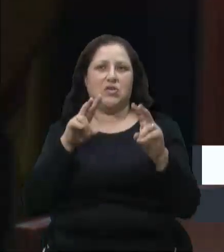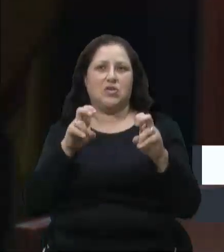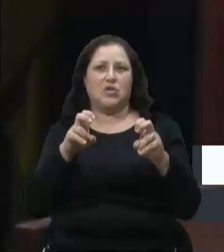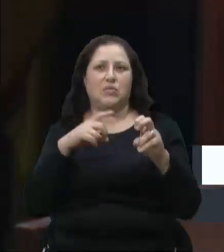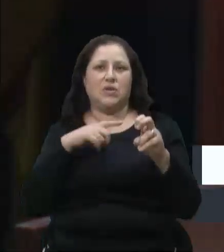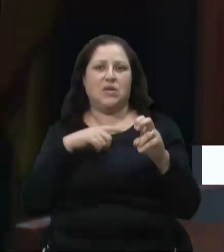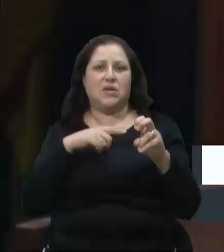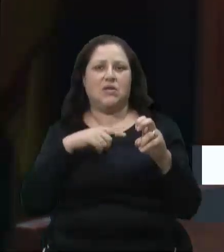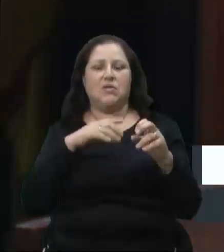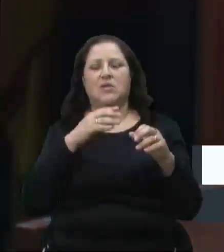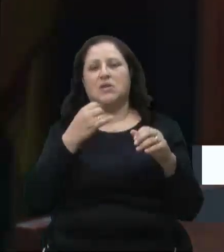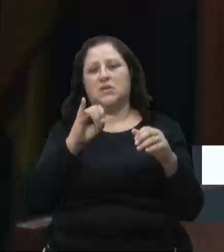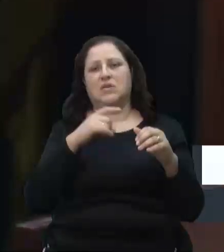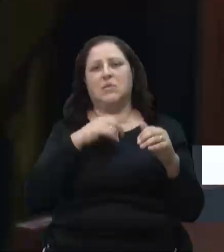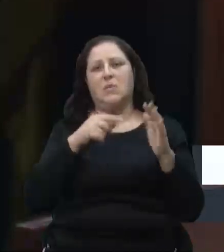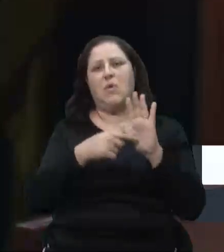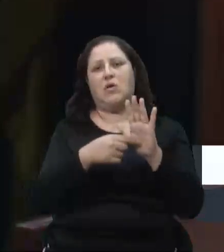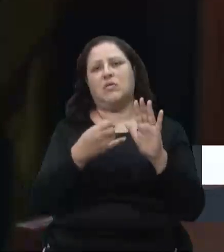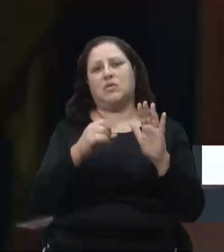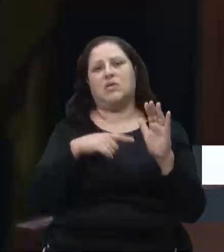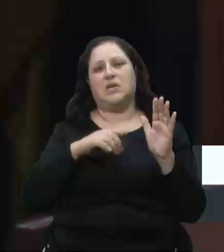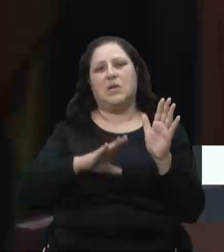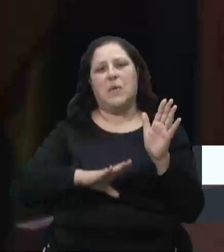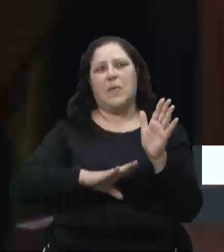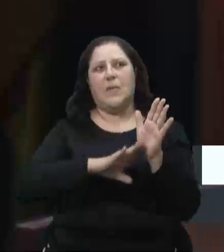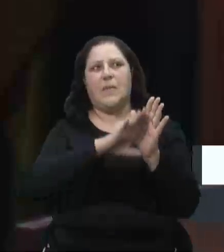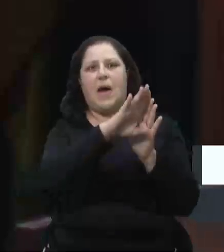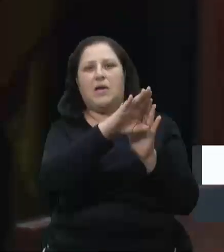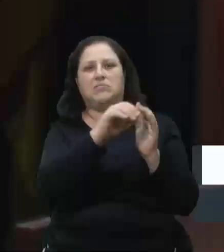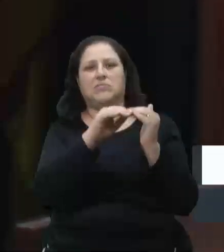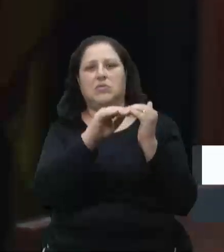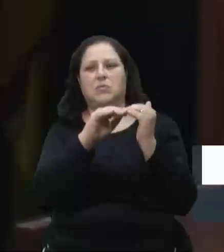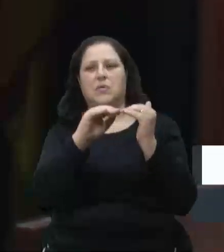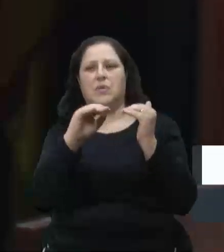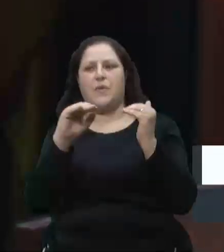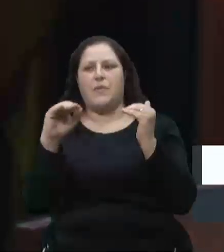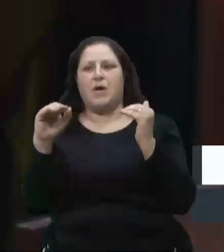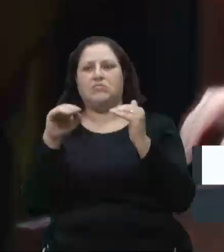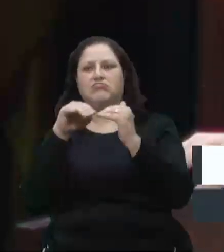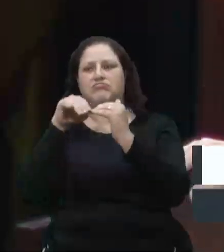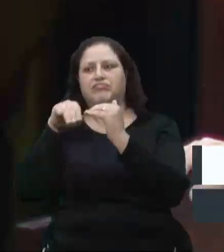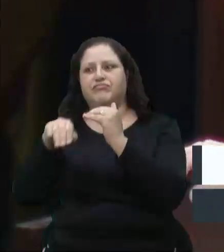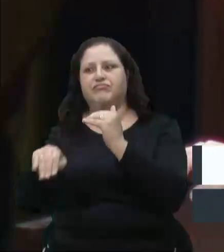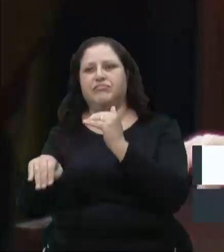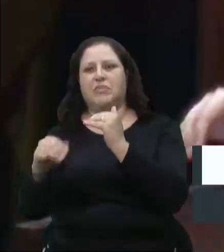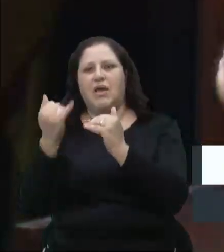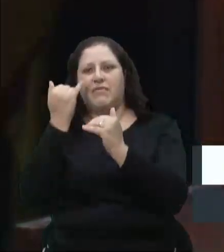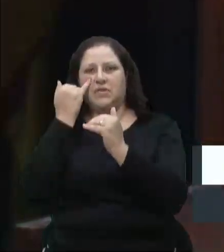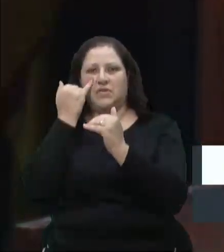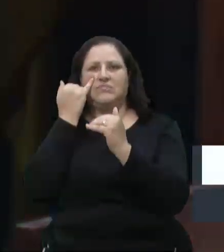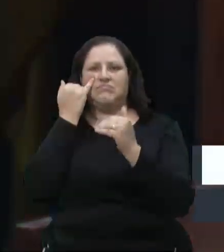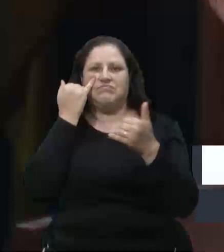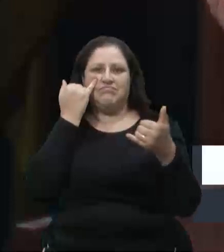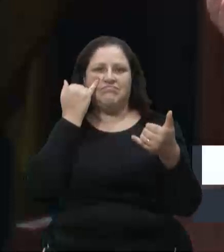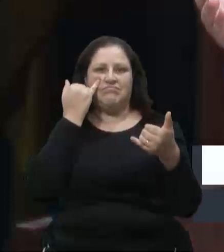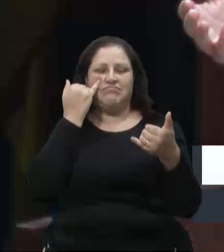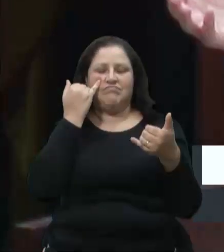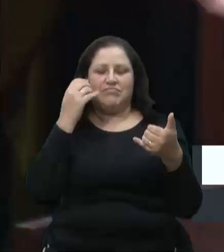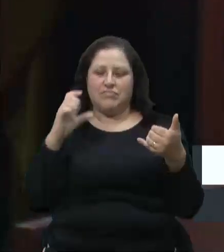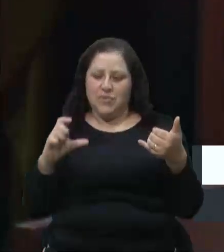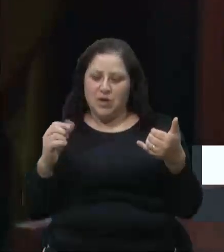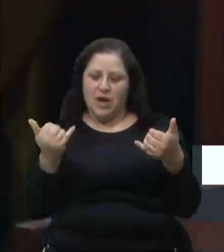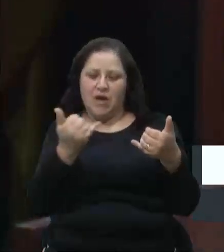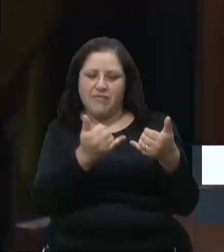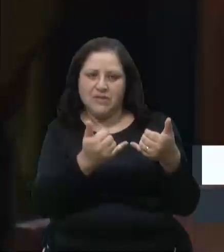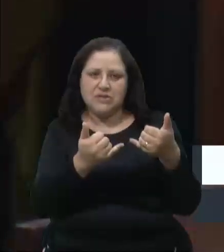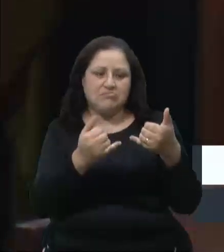de estabilidade, de crescimento muito rápido, ou de baixa muito rápido. Então, esse equipamento, ele oferece essa tranquilidade, e